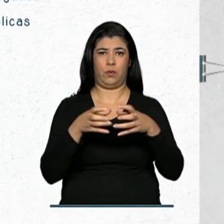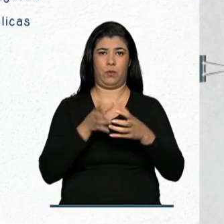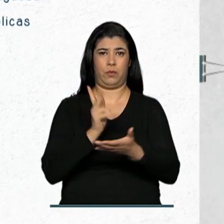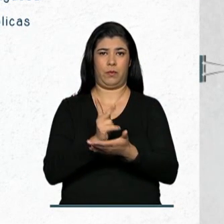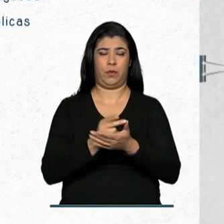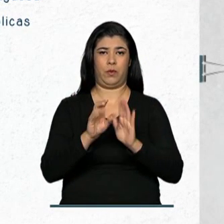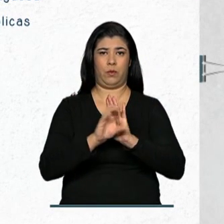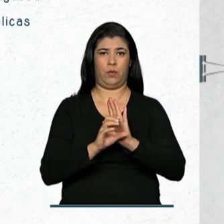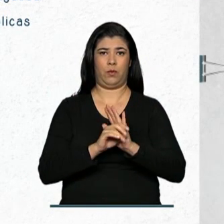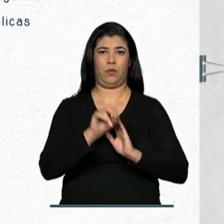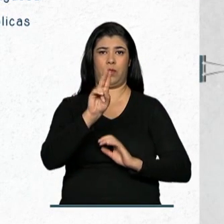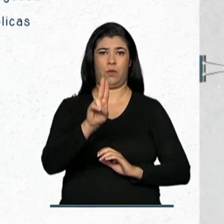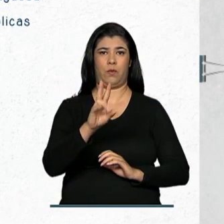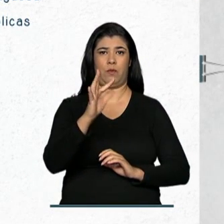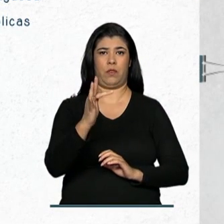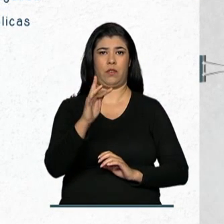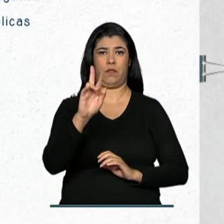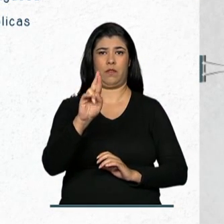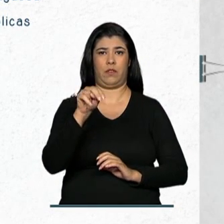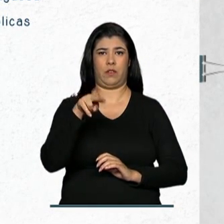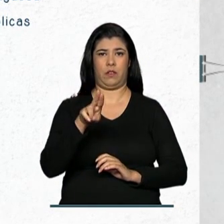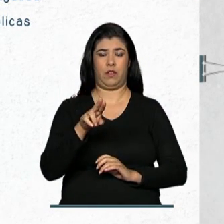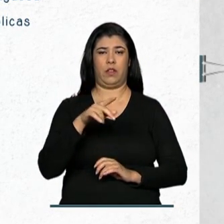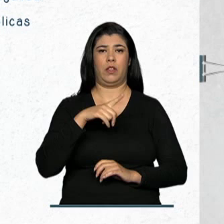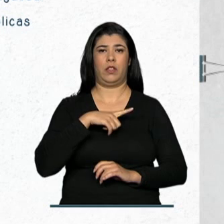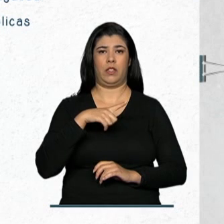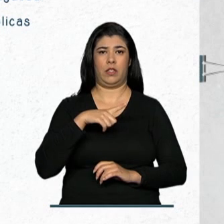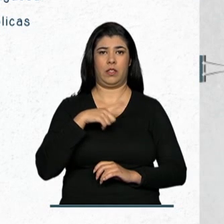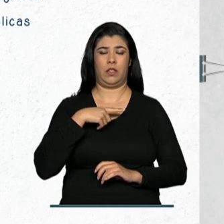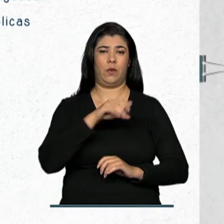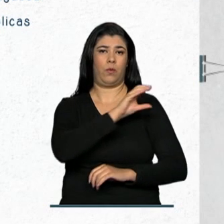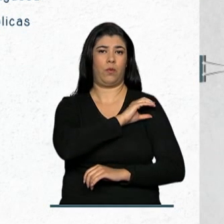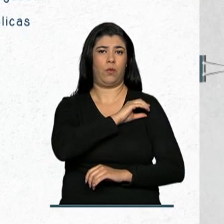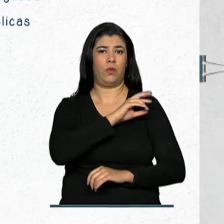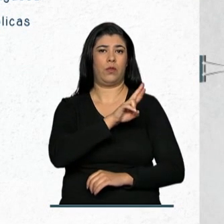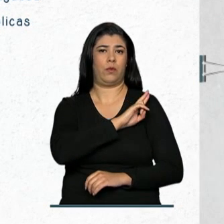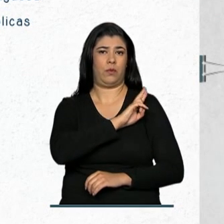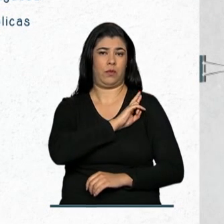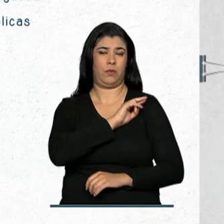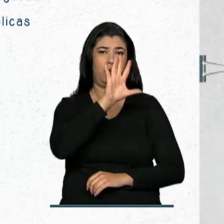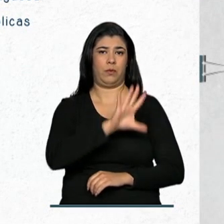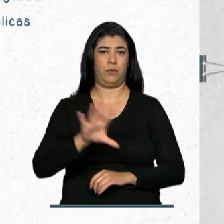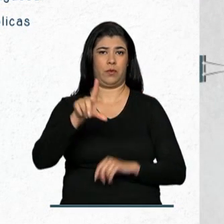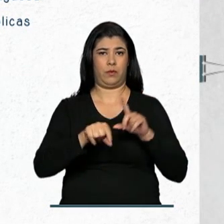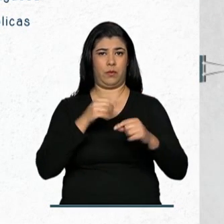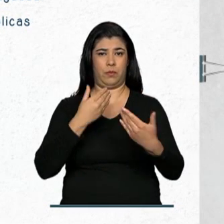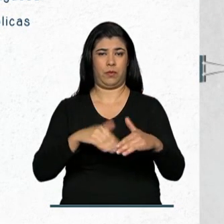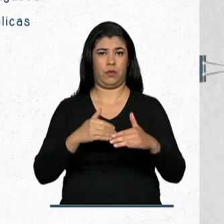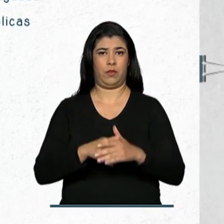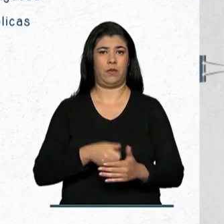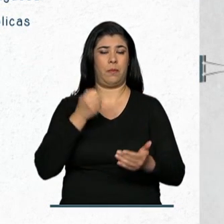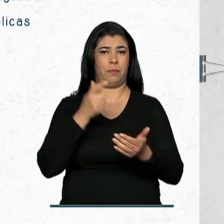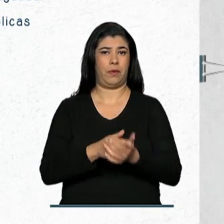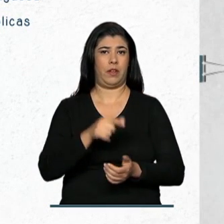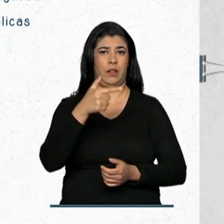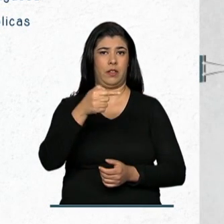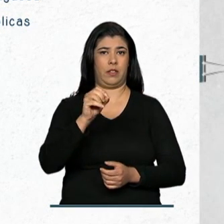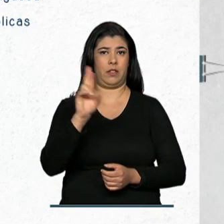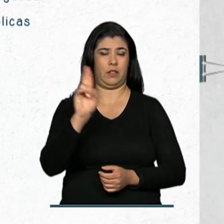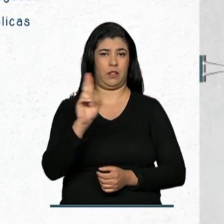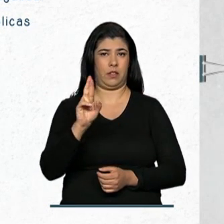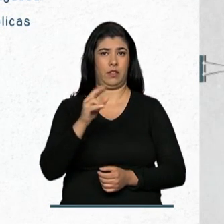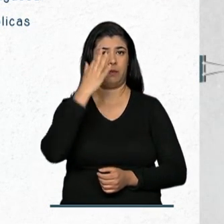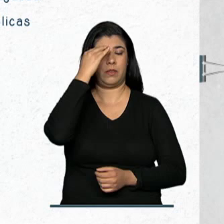de Concursos da Universidade Federal do Rio Grande do Norte, que é a coordenadora do processo seletivo. A taxa é de R$